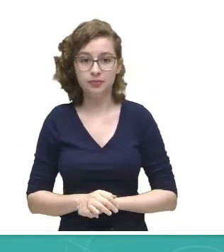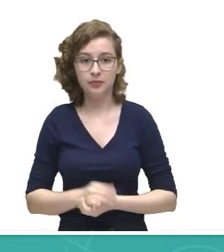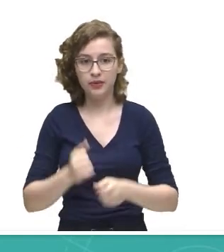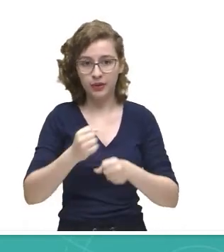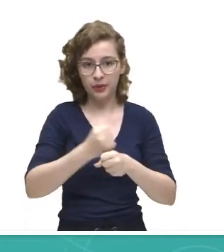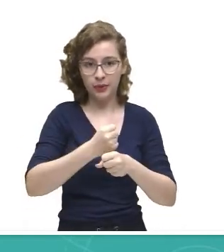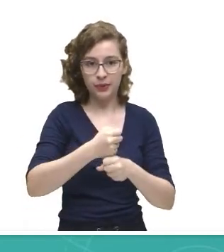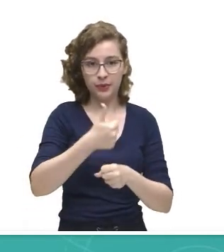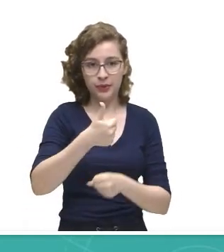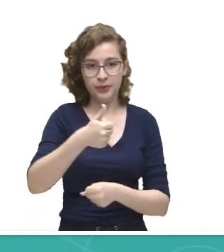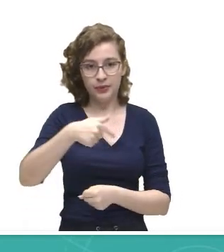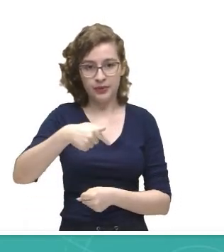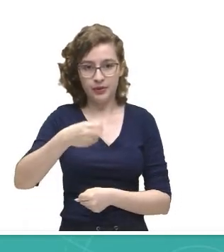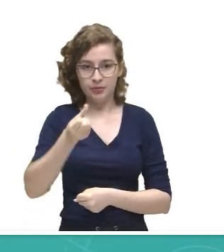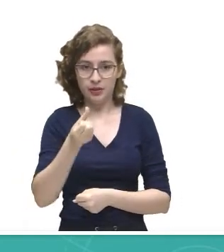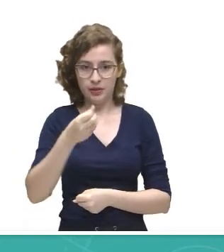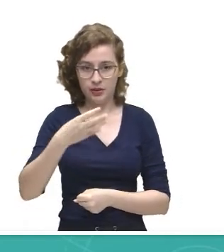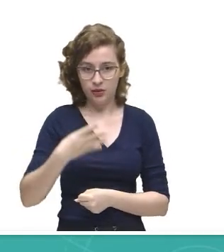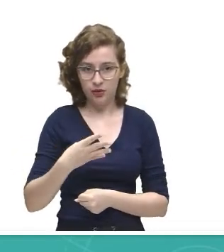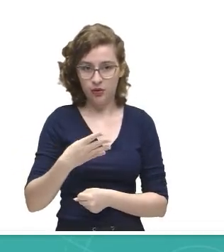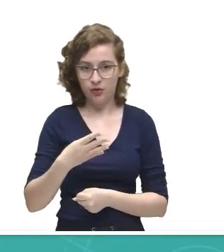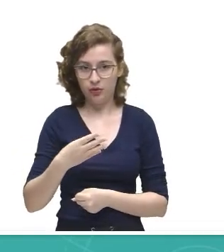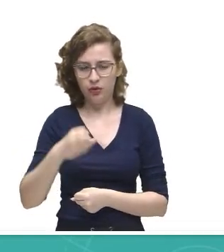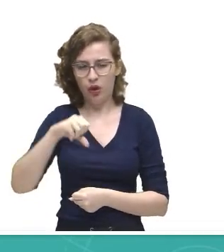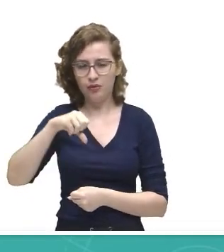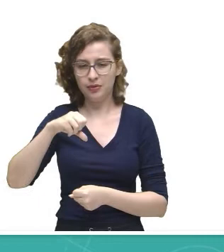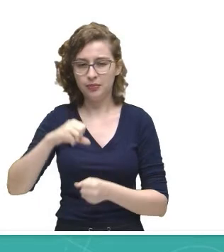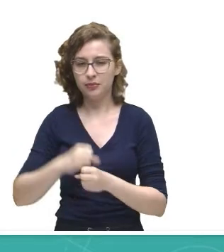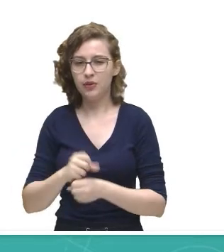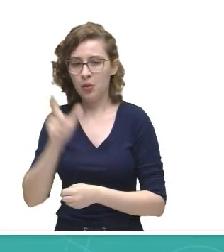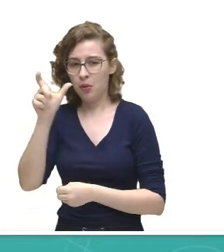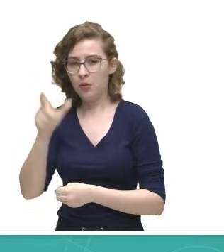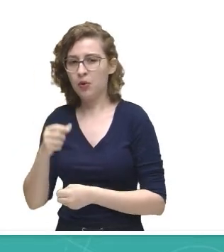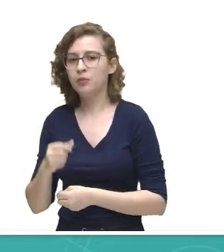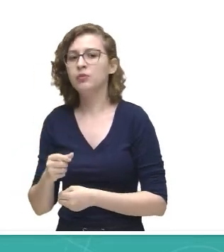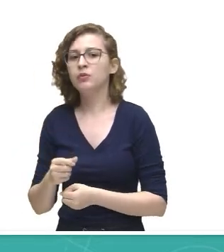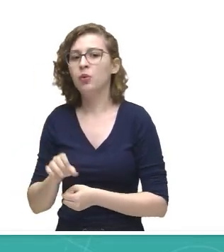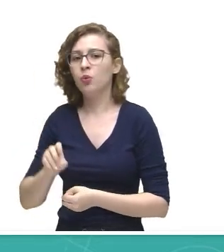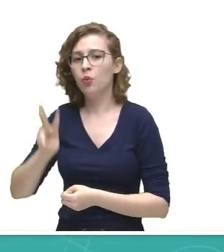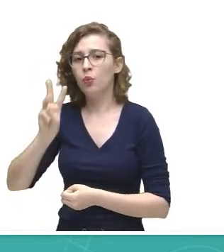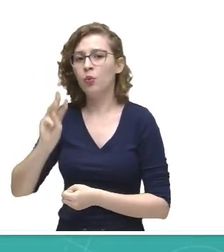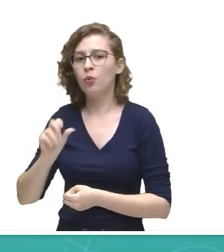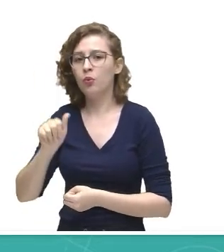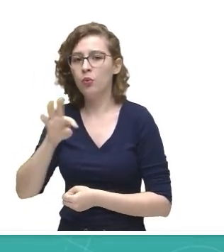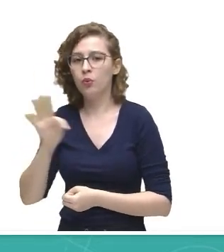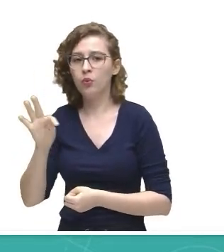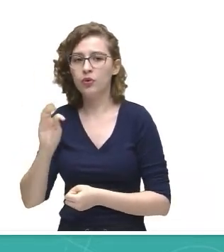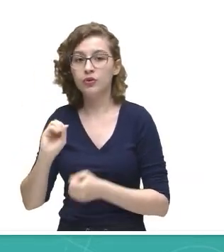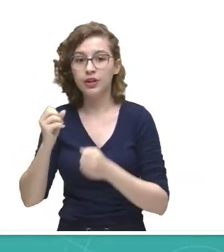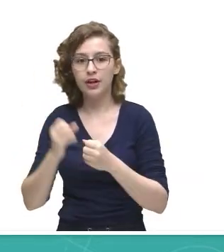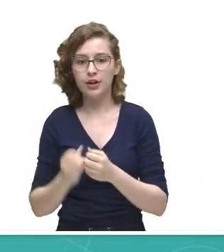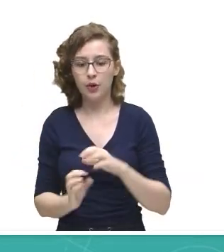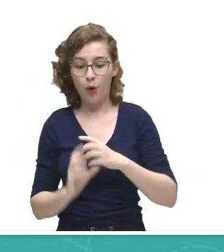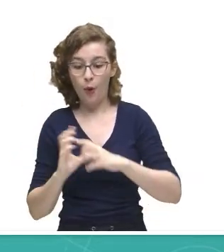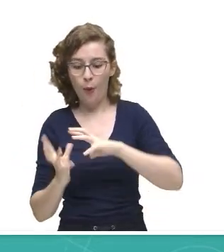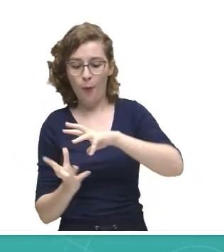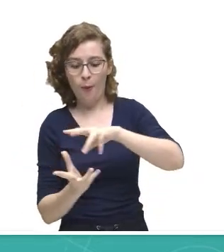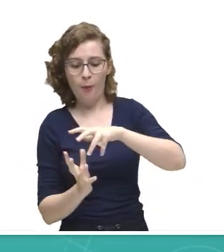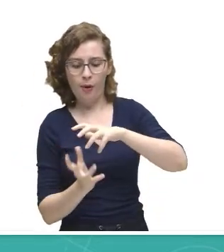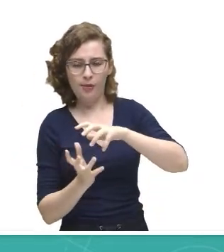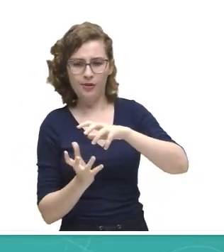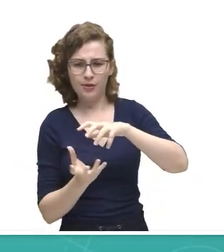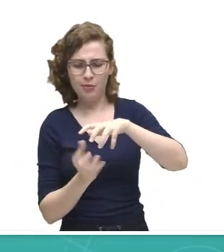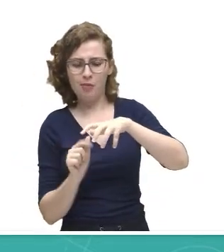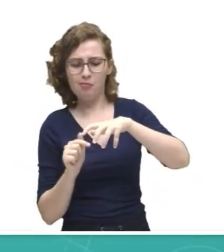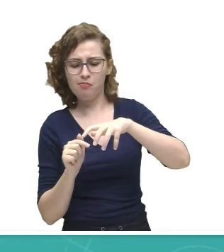desenvolveu um equipamento que utilizava o vapor da água para gerar energia capaz de fazer funcionar as máquinas. E